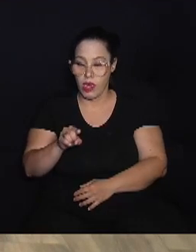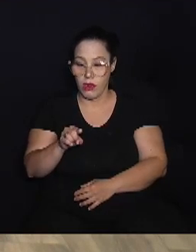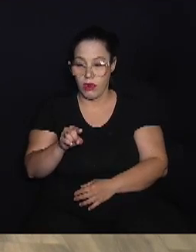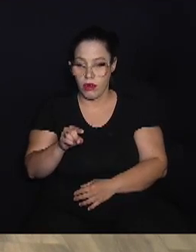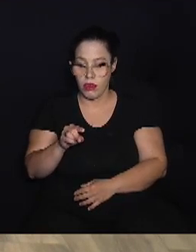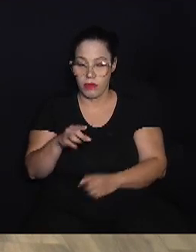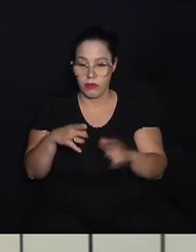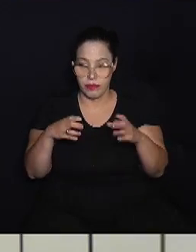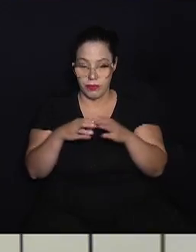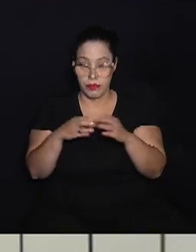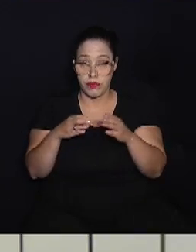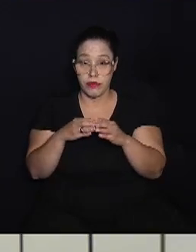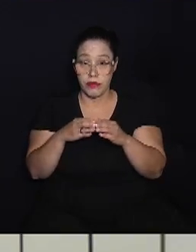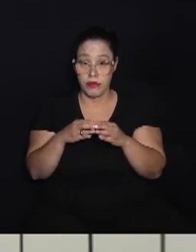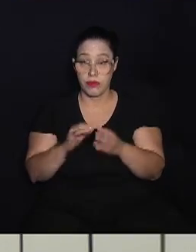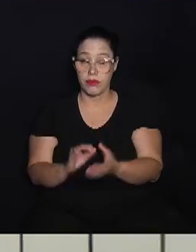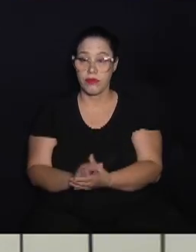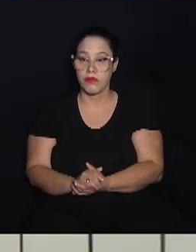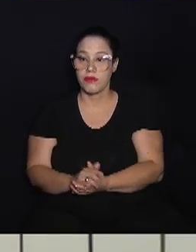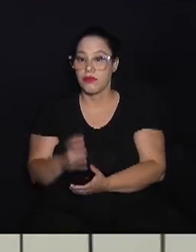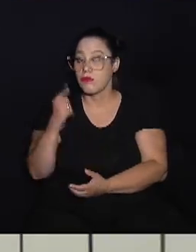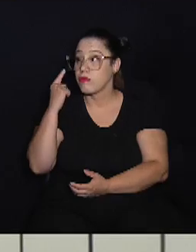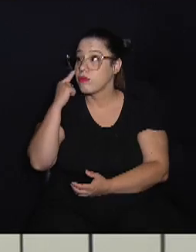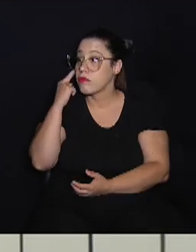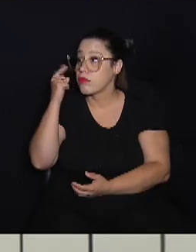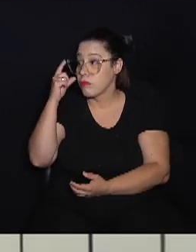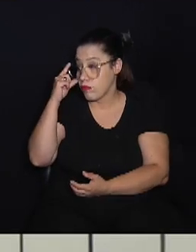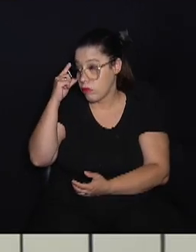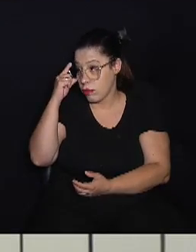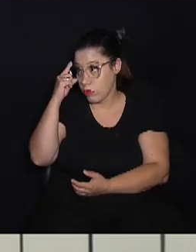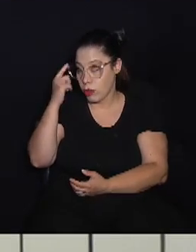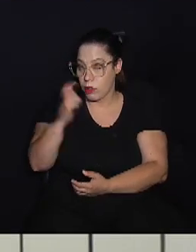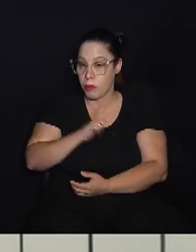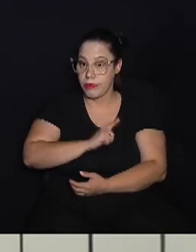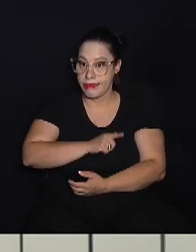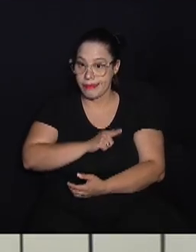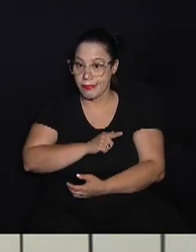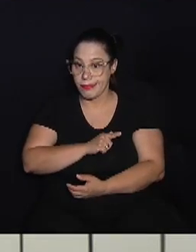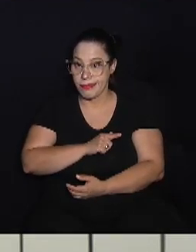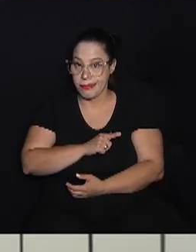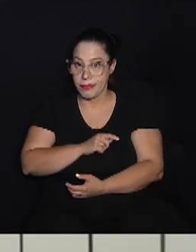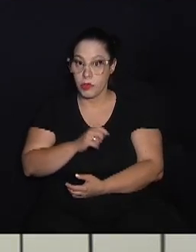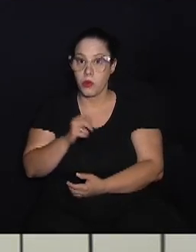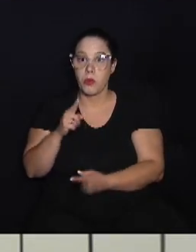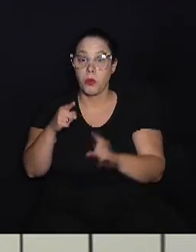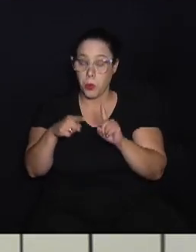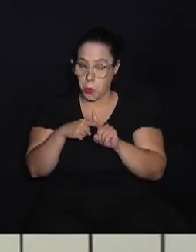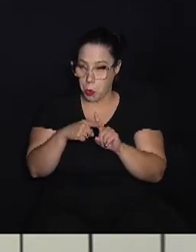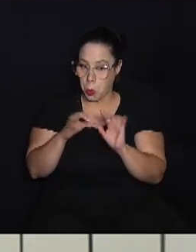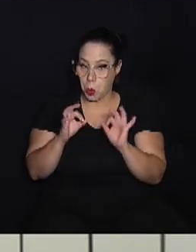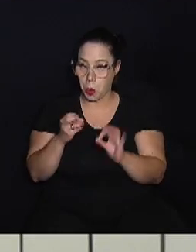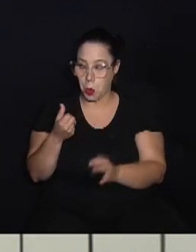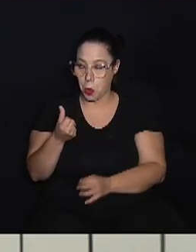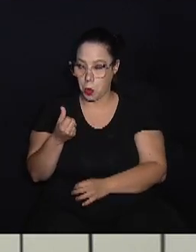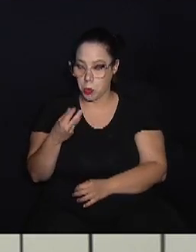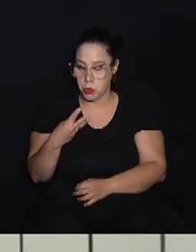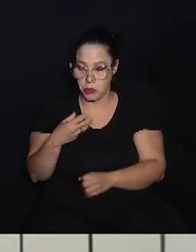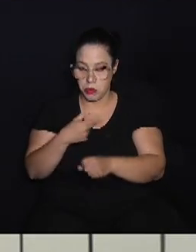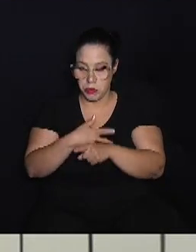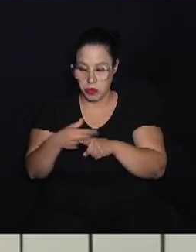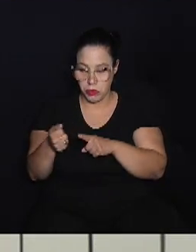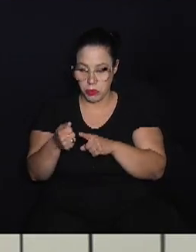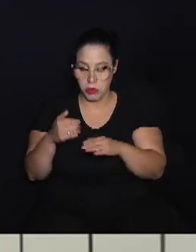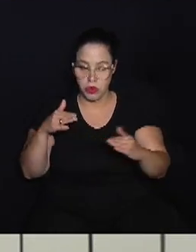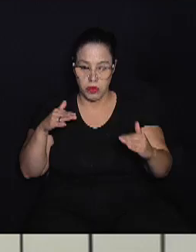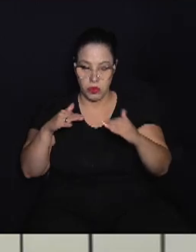na classificação. E olha só, o Bugre teve uma sequência positiva de 3 vitórias e um